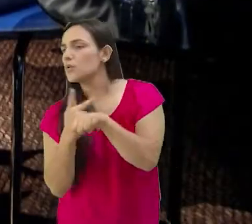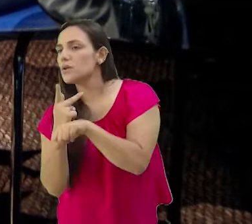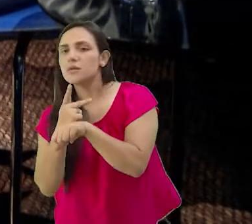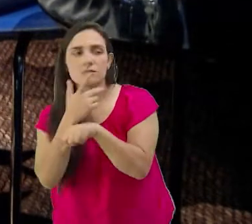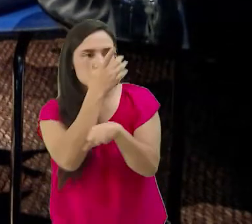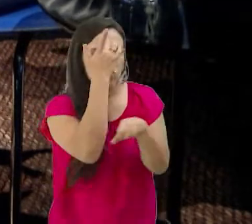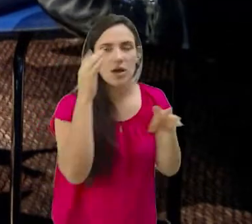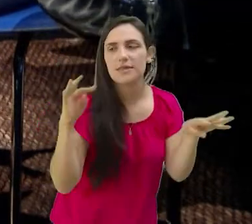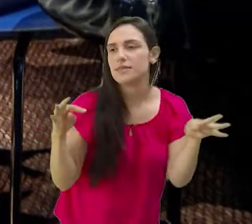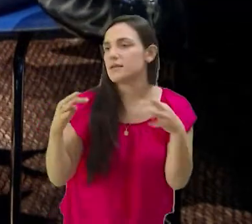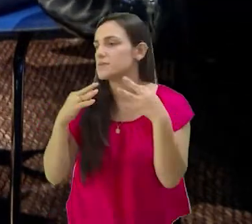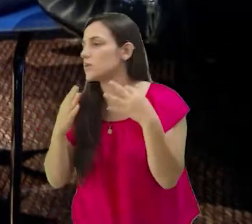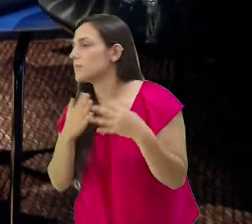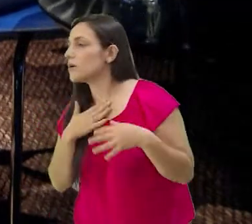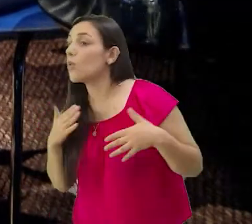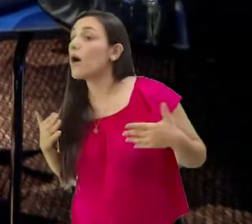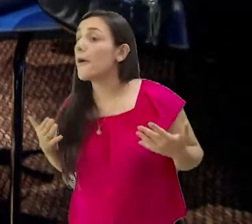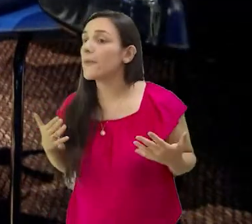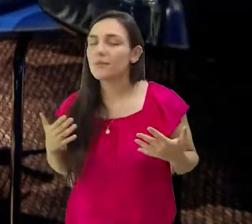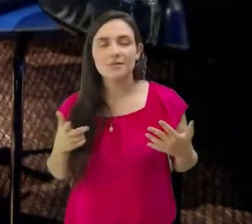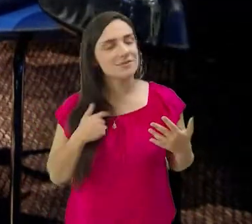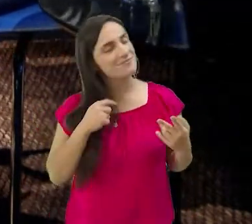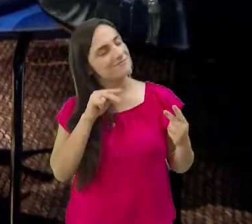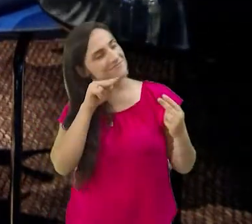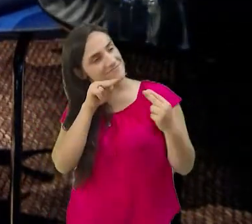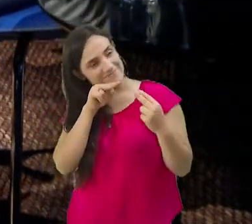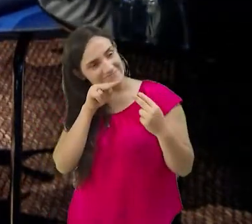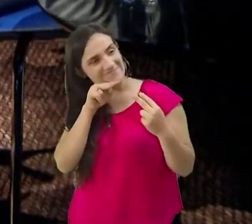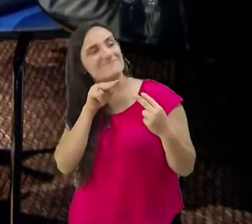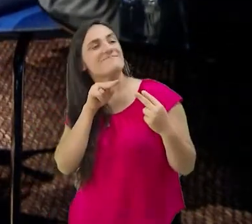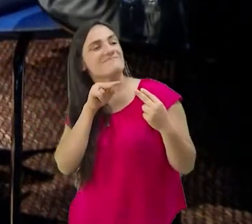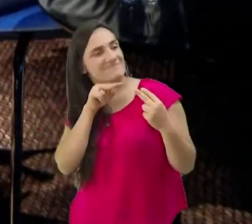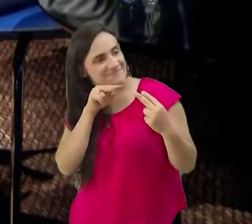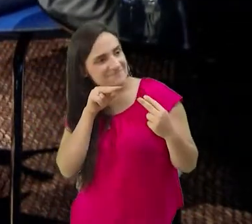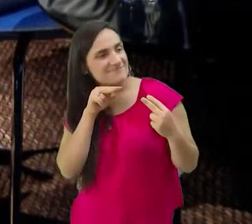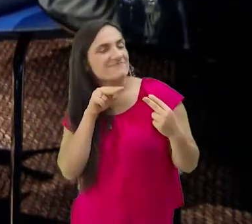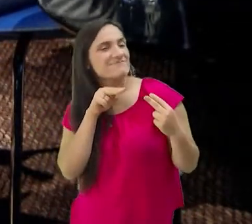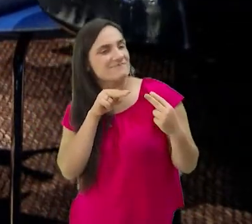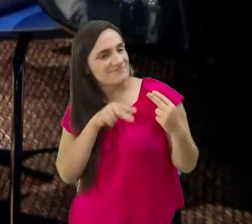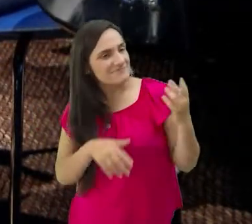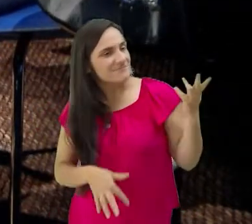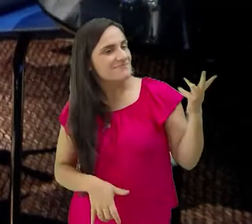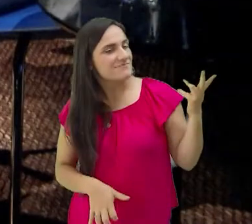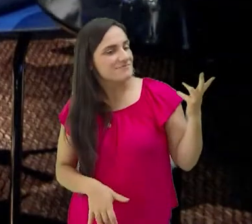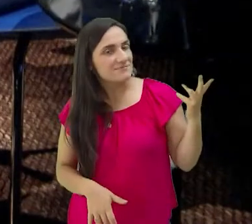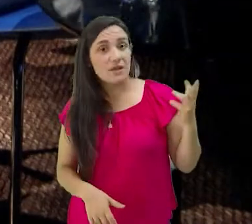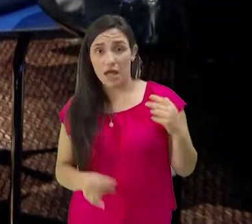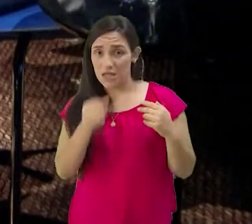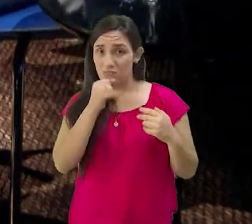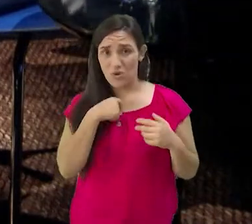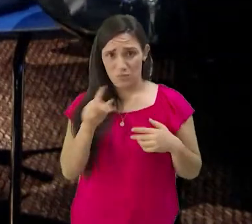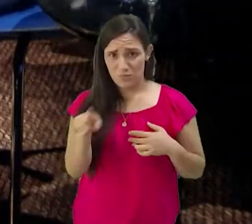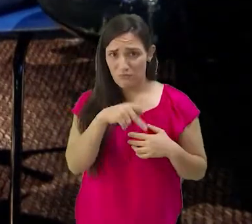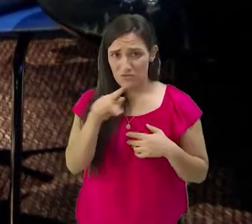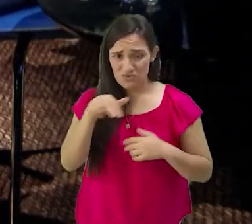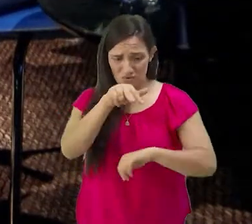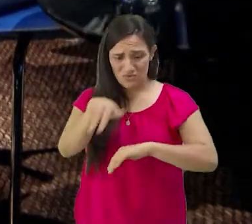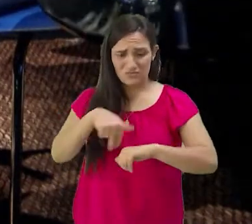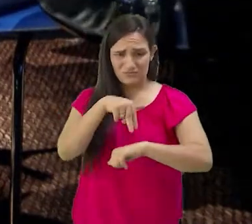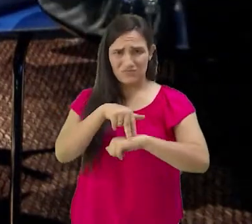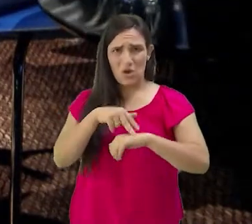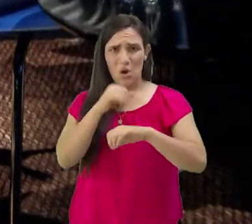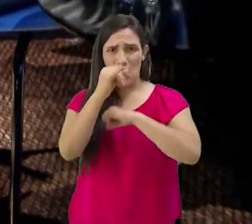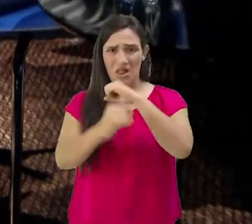aula. Exatamente. Eu estou dando aula, ou aquele aluno tem um aluno que você fala, que você vê que... Como olhar, né? Inclusive na Exatamente. pandemia, tive que dar aula online. Como